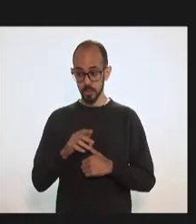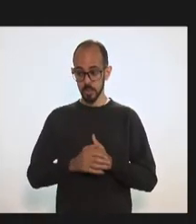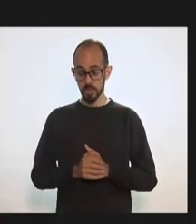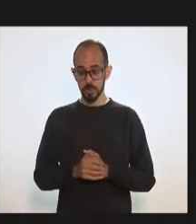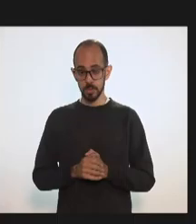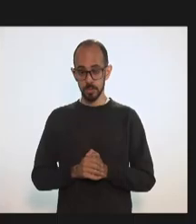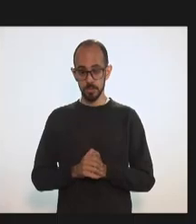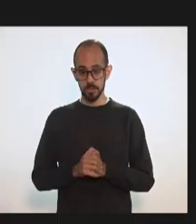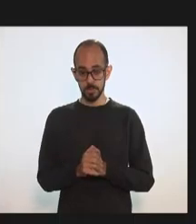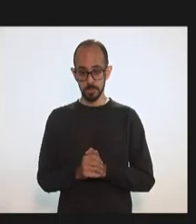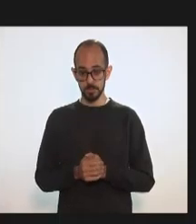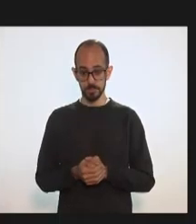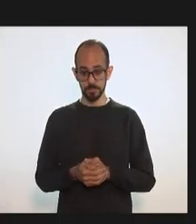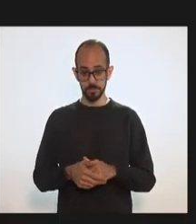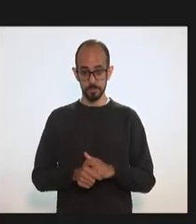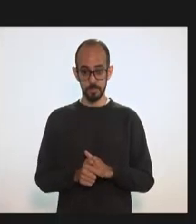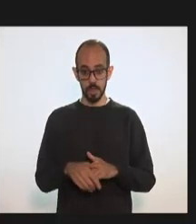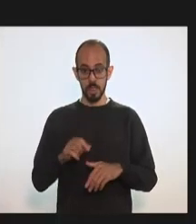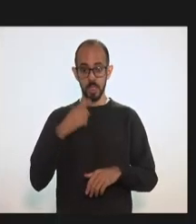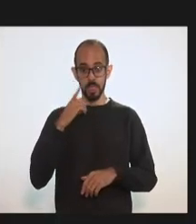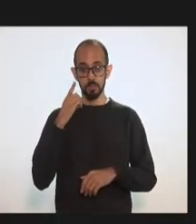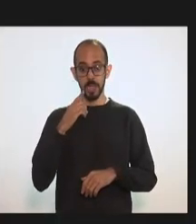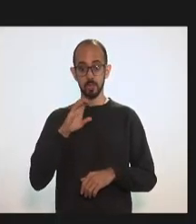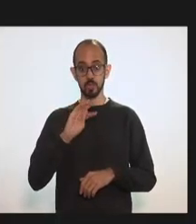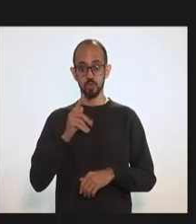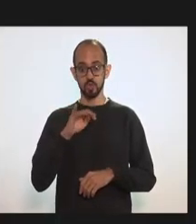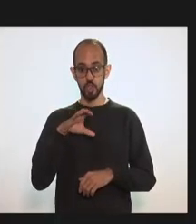Por isso a subemenda, é o voto.